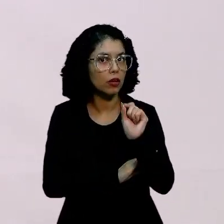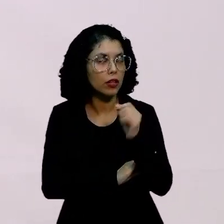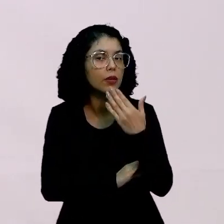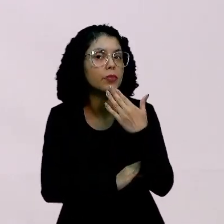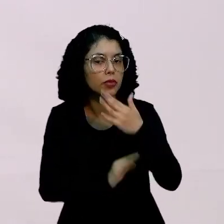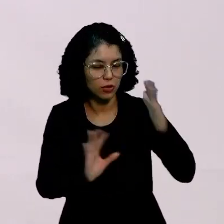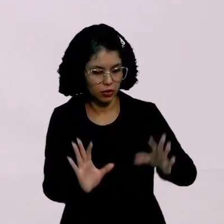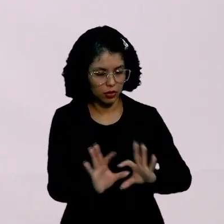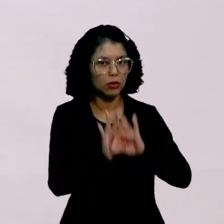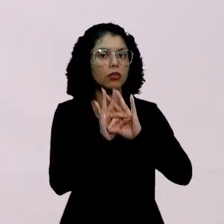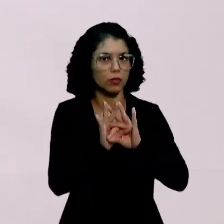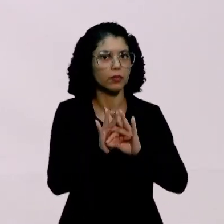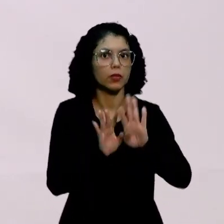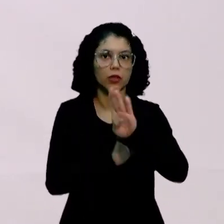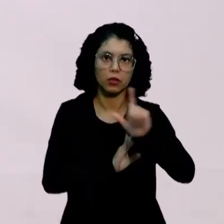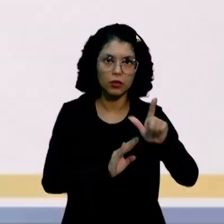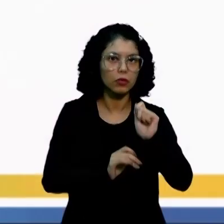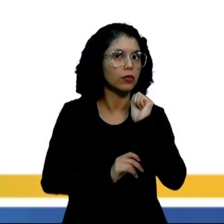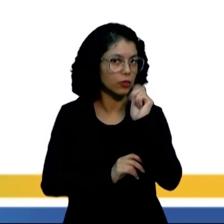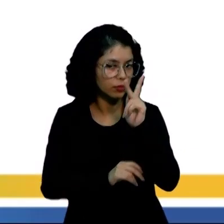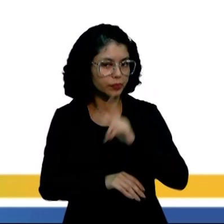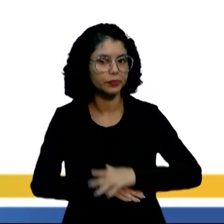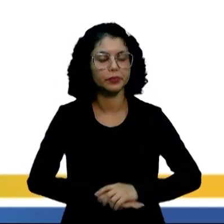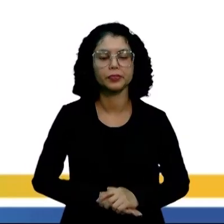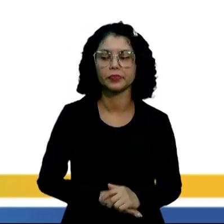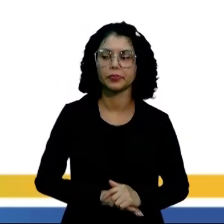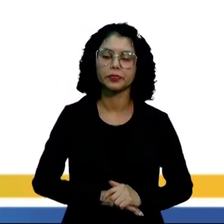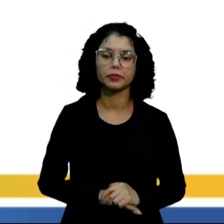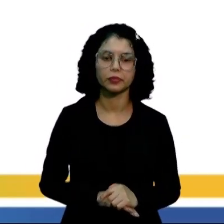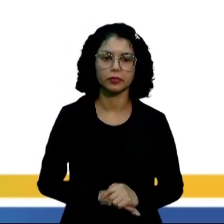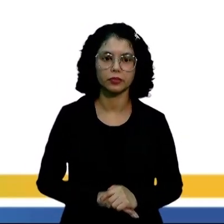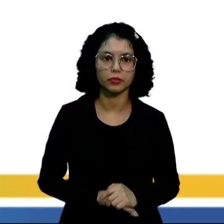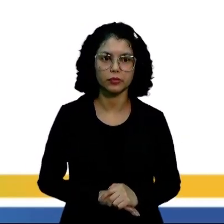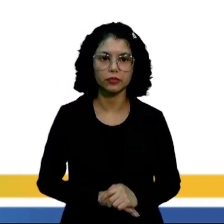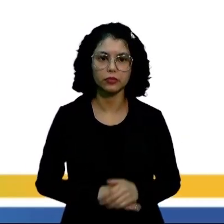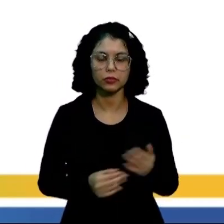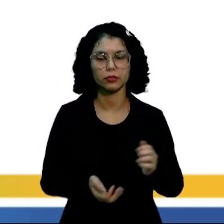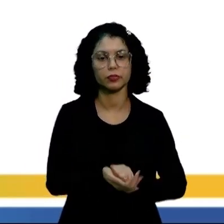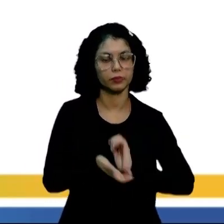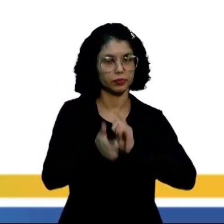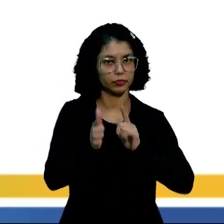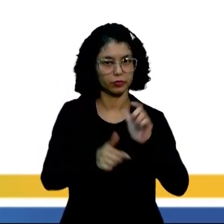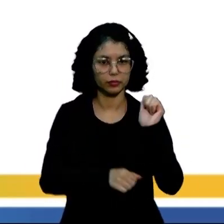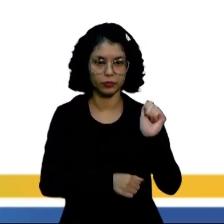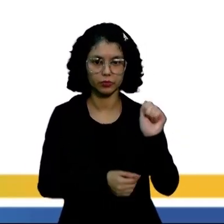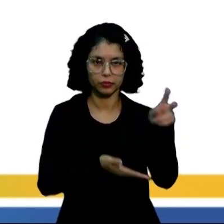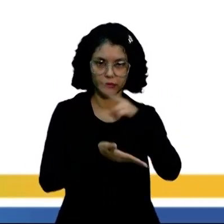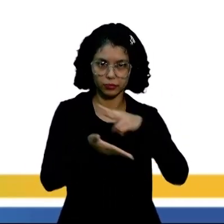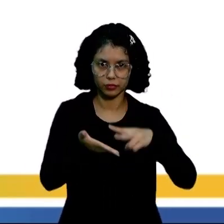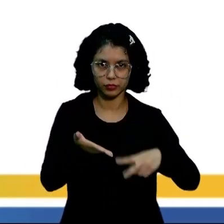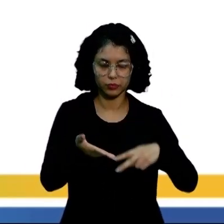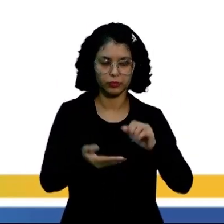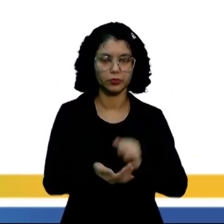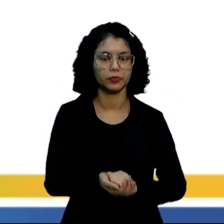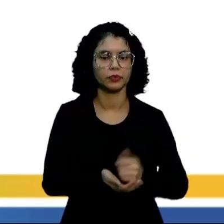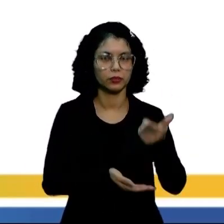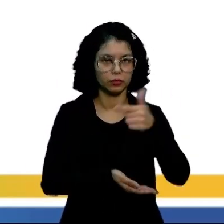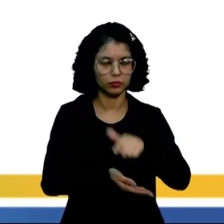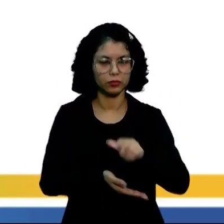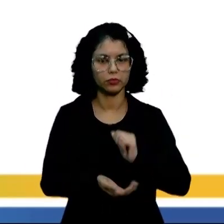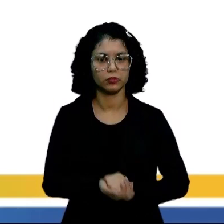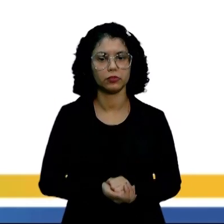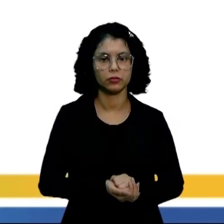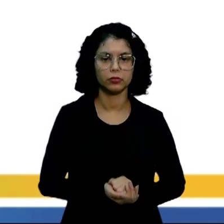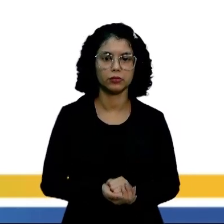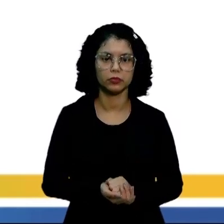relacionado ao Bill Gates, ok? Nós temos ali na letra A, lendo novamente para irmos analisando